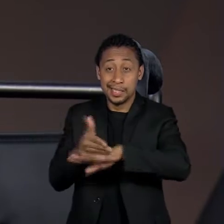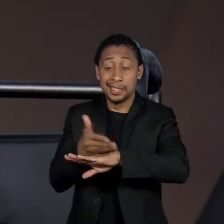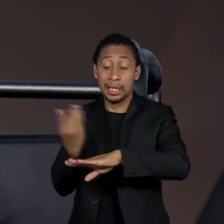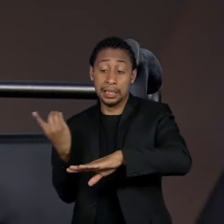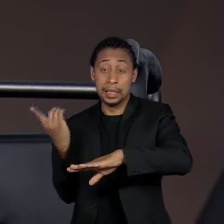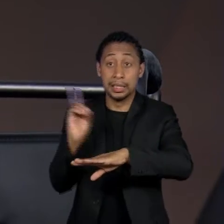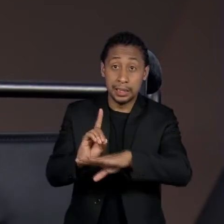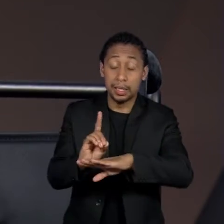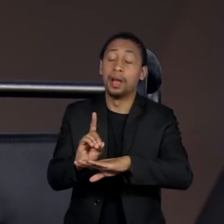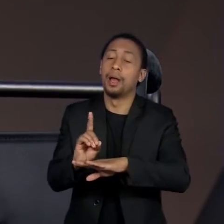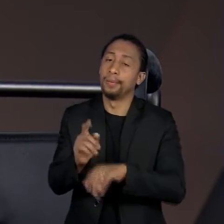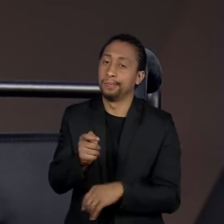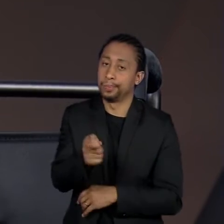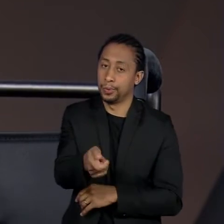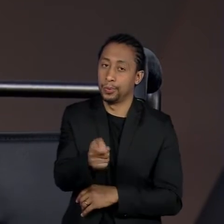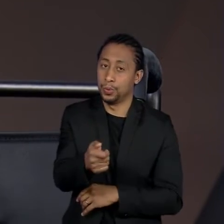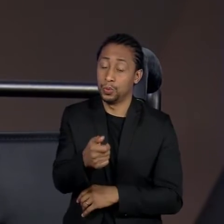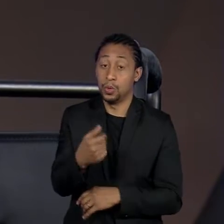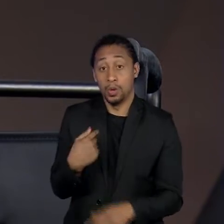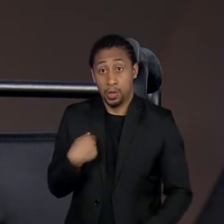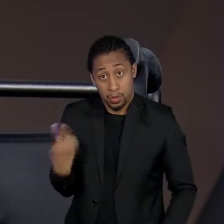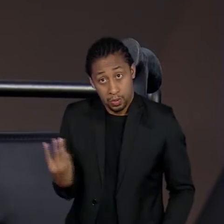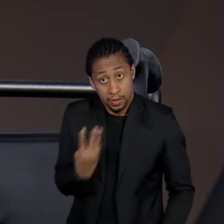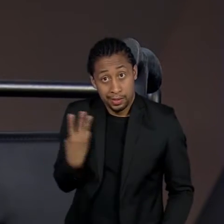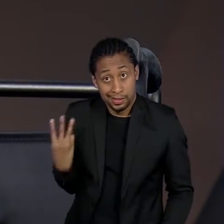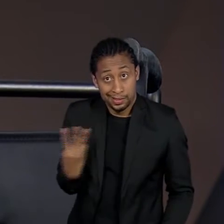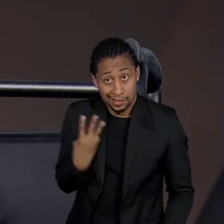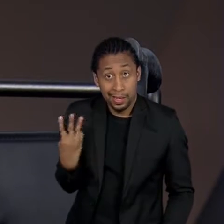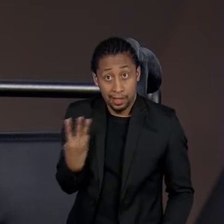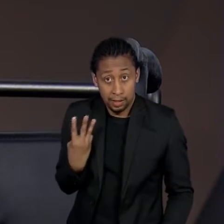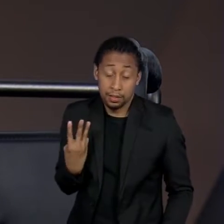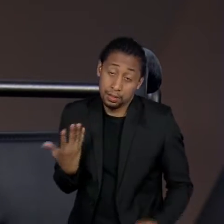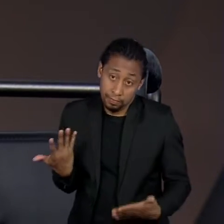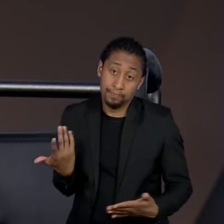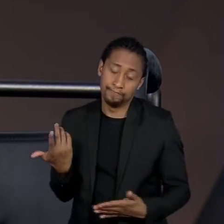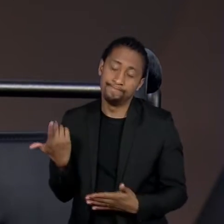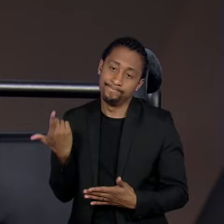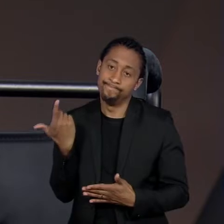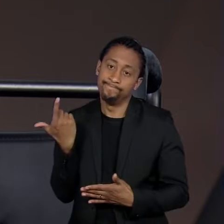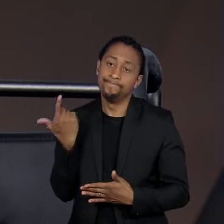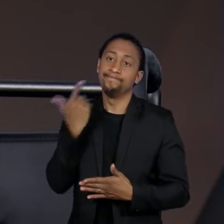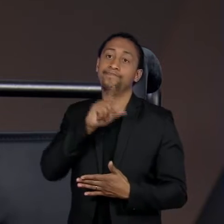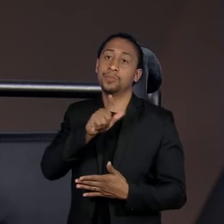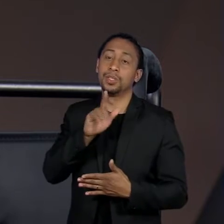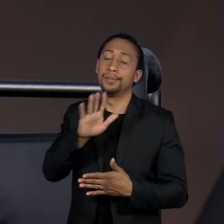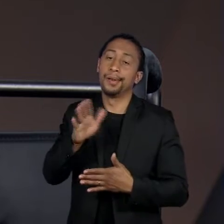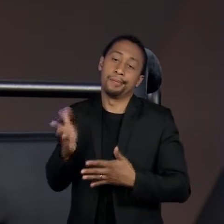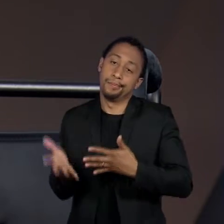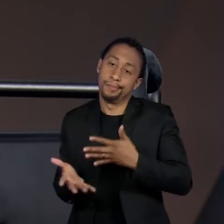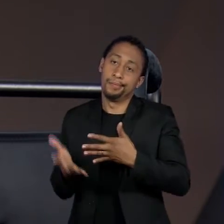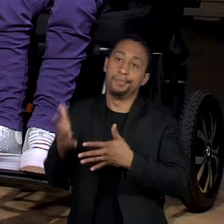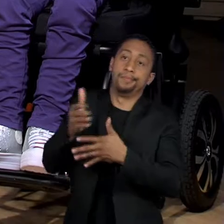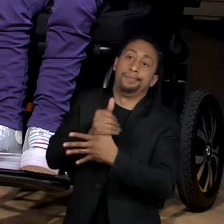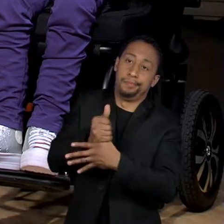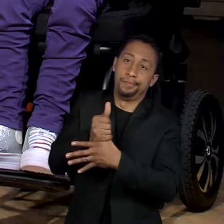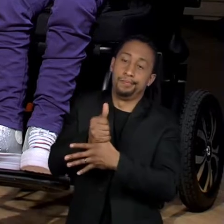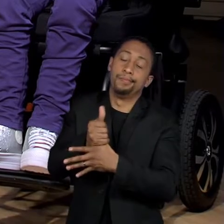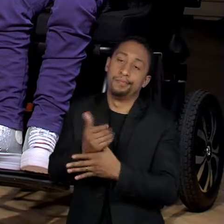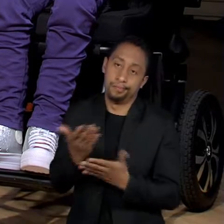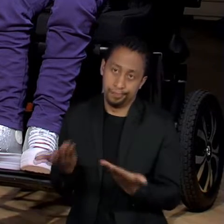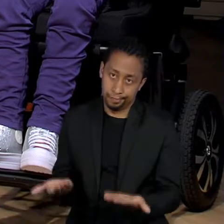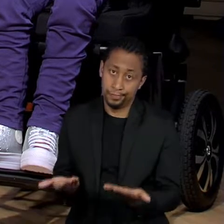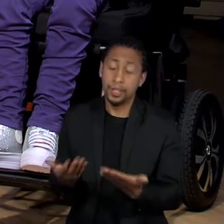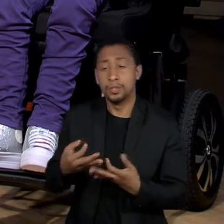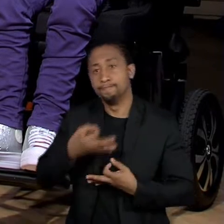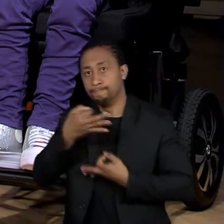eu considero nós três como três pessoas com deficiência super privilegiadas, que temos um certo alcance para formar